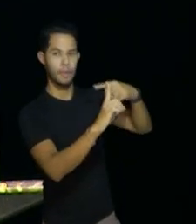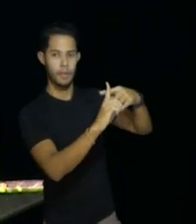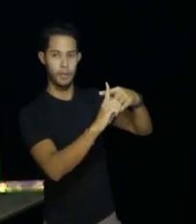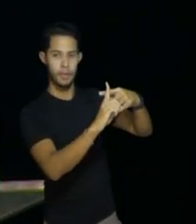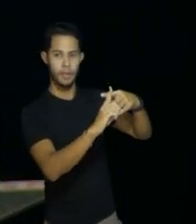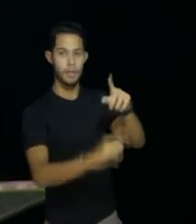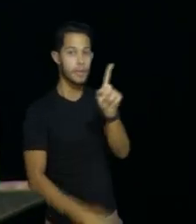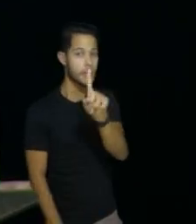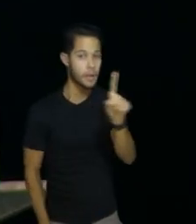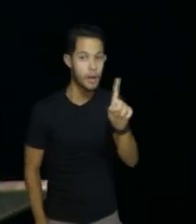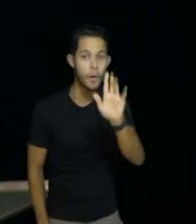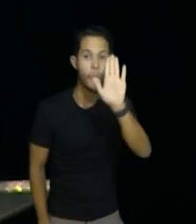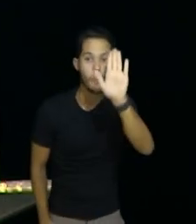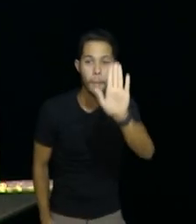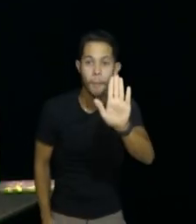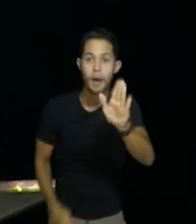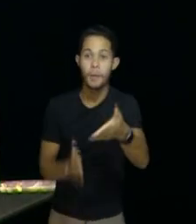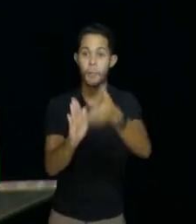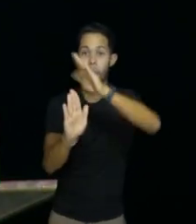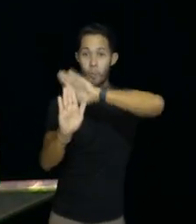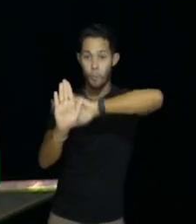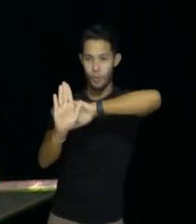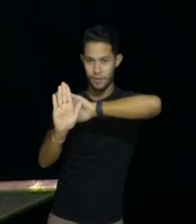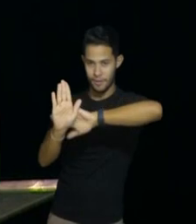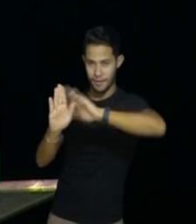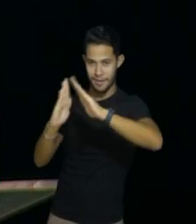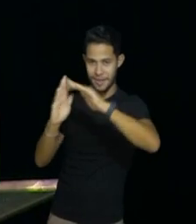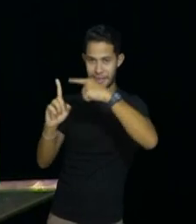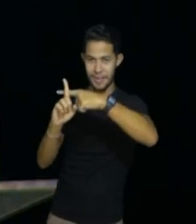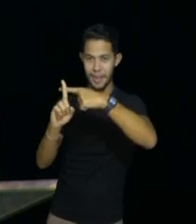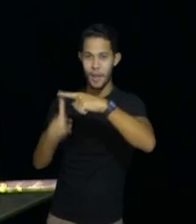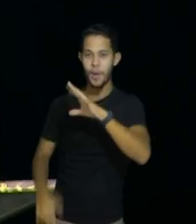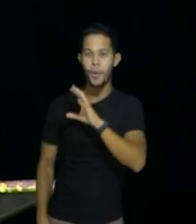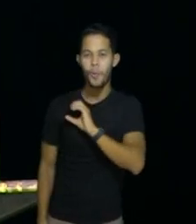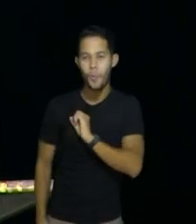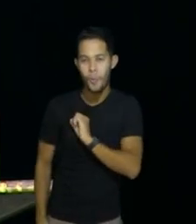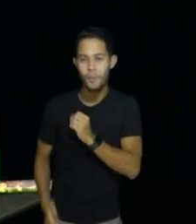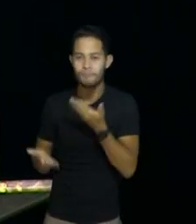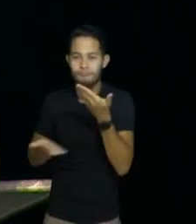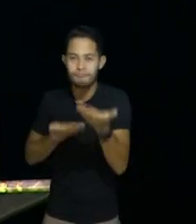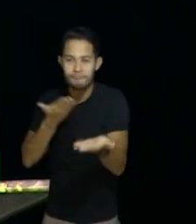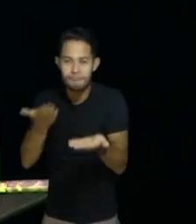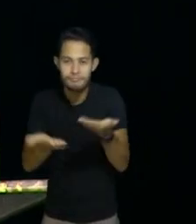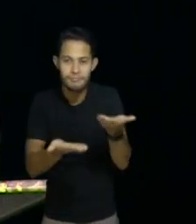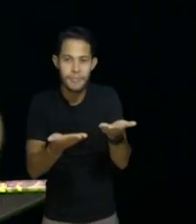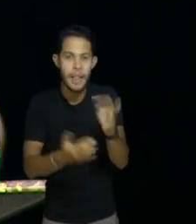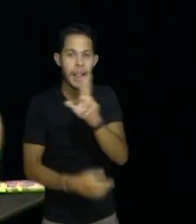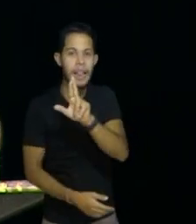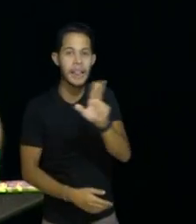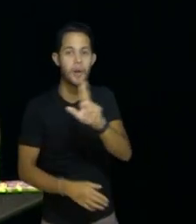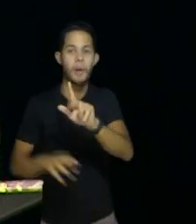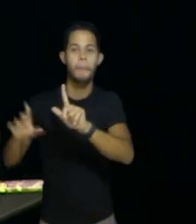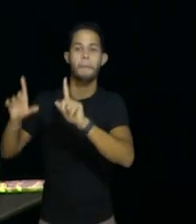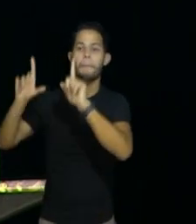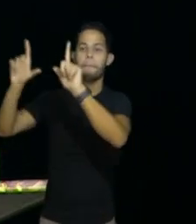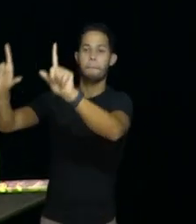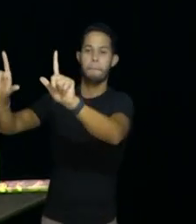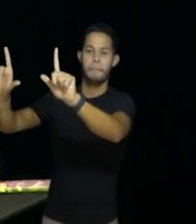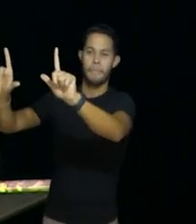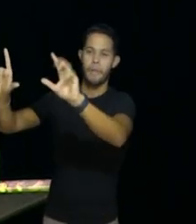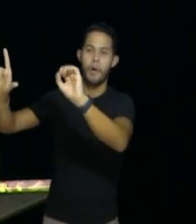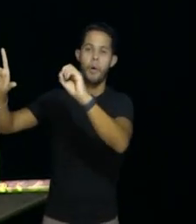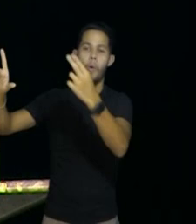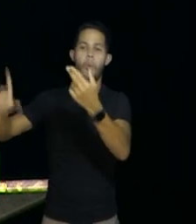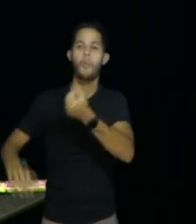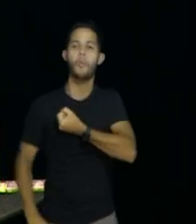essência da igreja, que é o amor ao próximo, sem um CNPJ ou uma placa de igreja. Eu vim falar